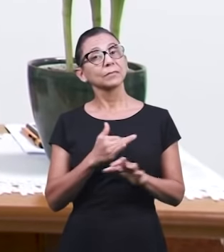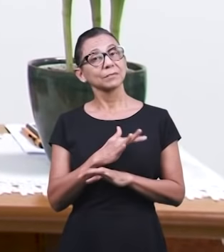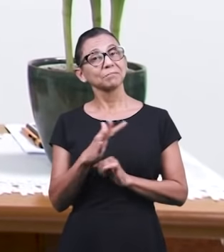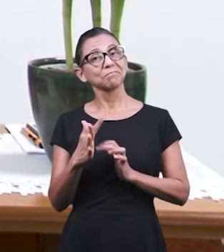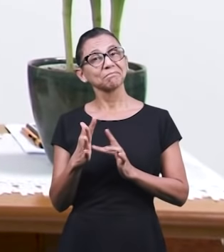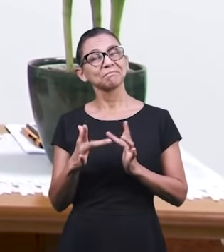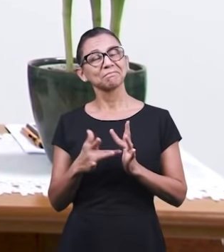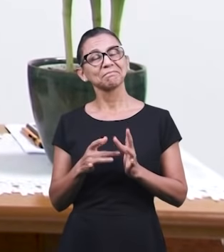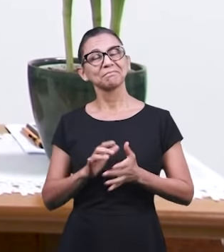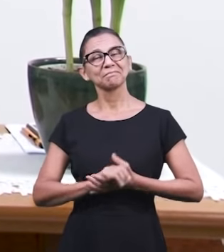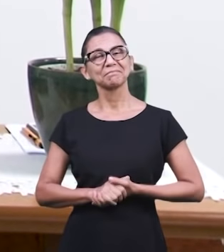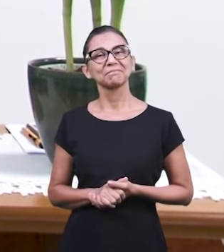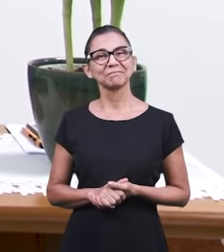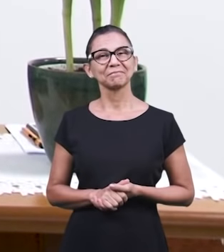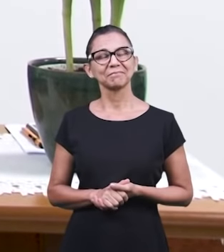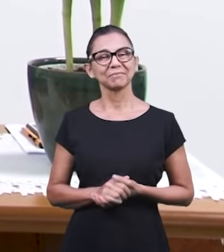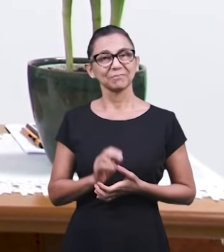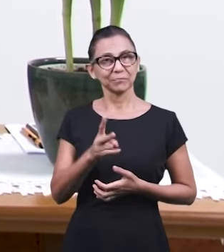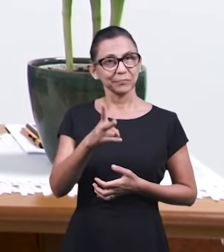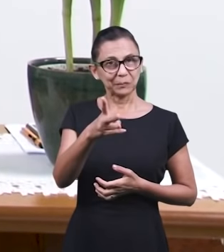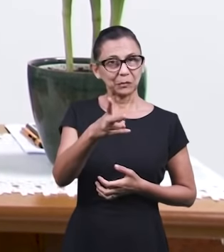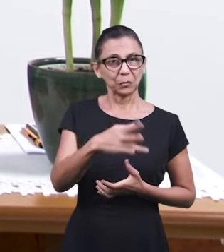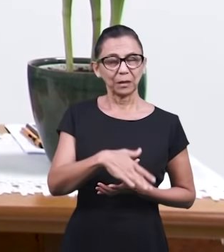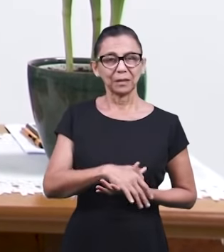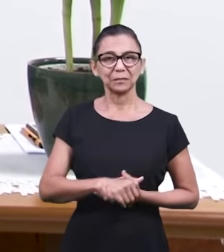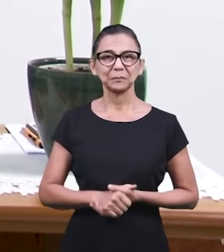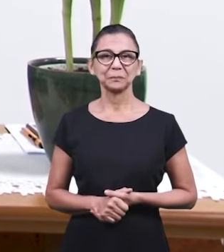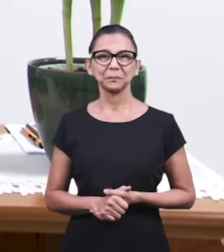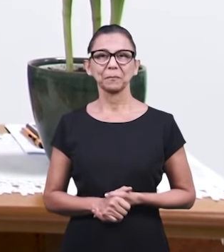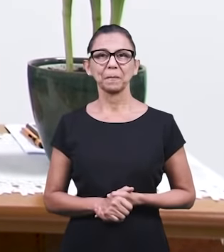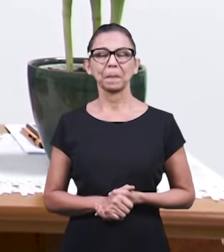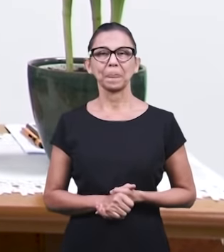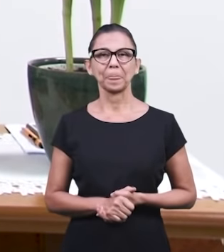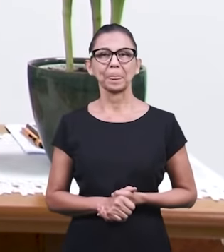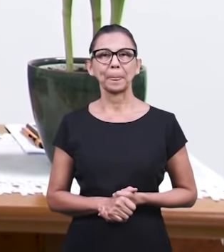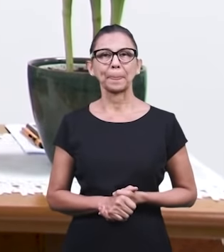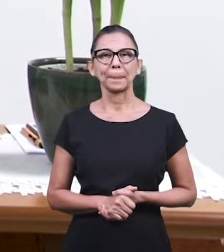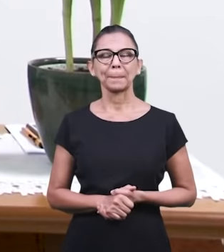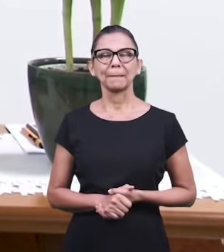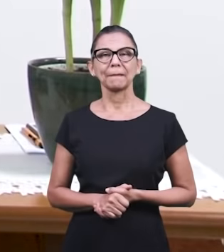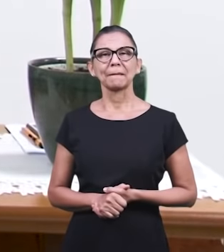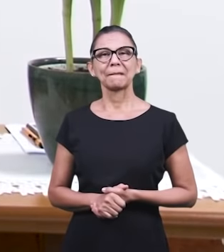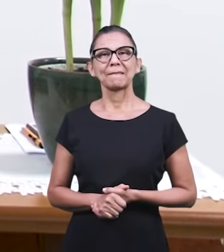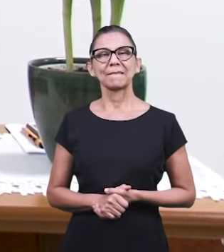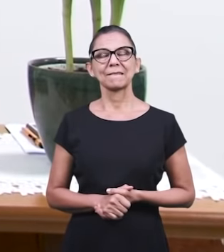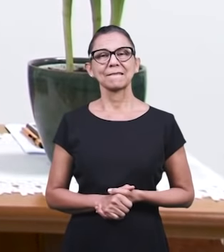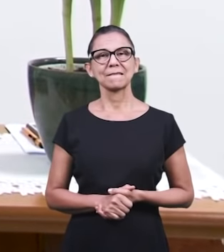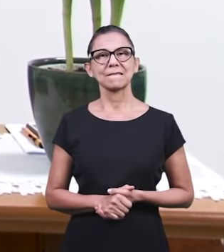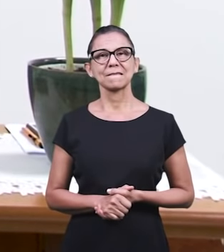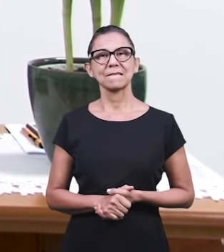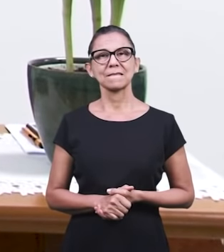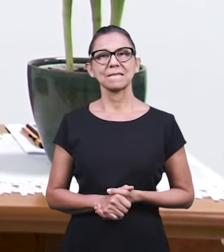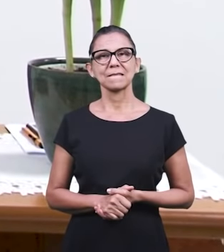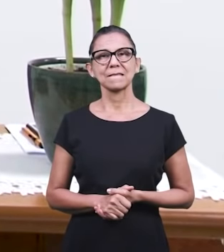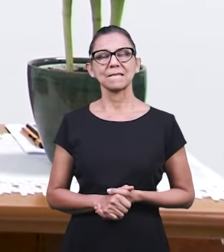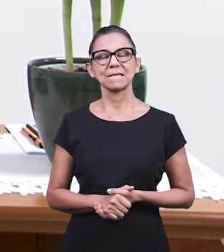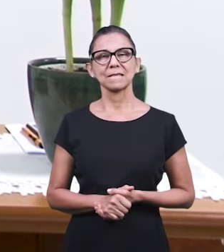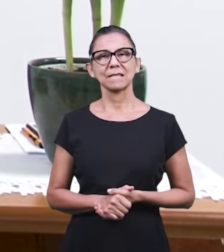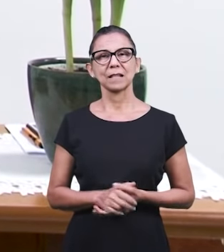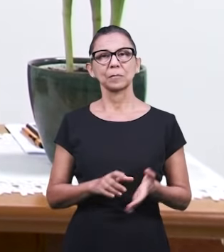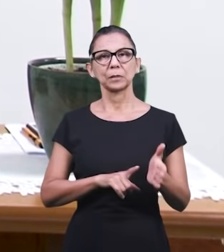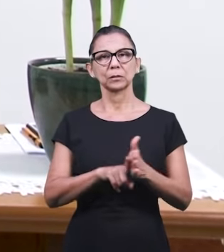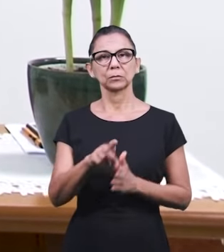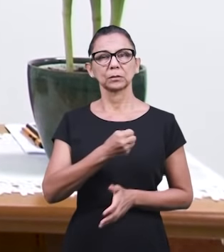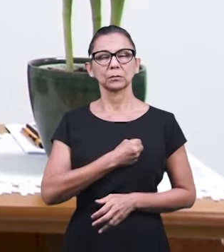Glória a Jesus, meus irmãos. Vamos então na nossa sequência agora para o segundo bloco. Vamos dar uma olhada aqui.